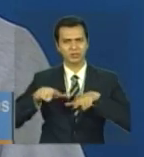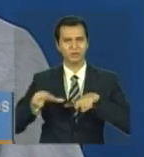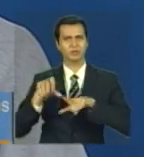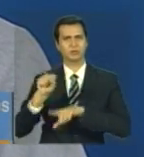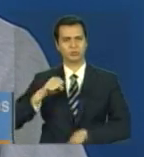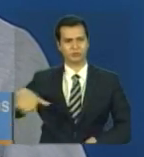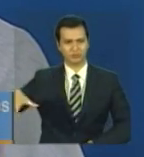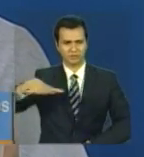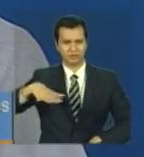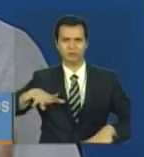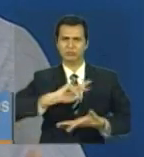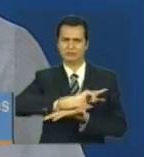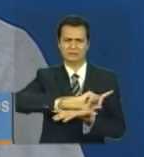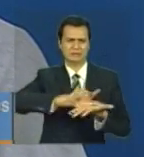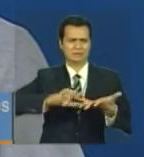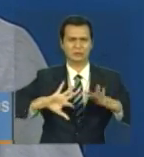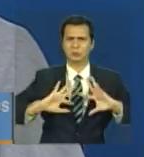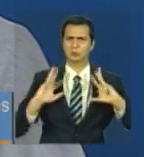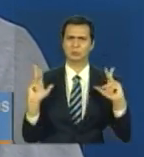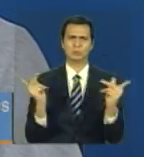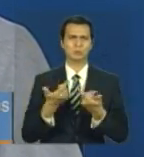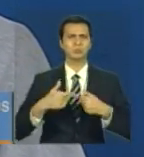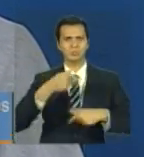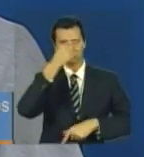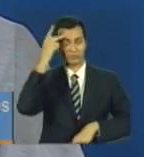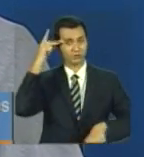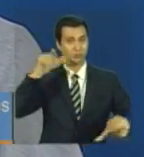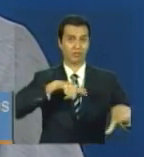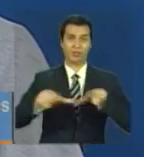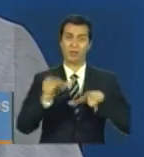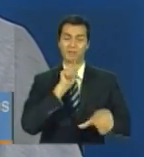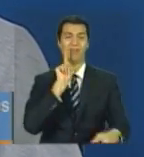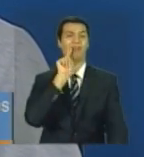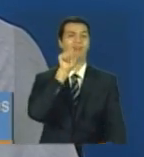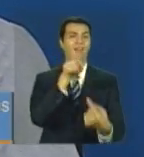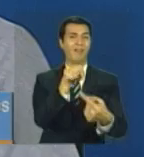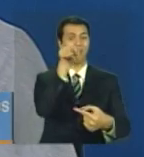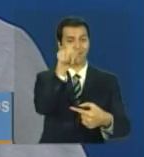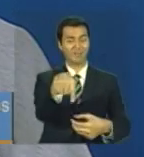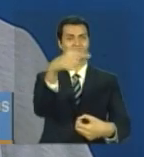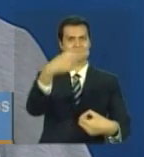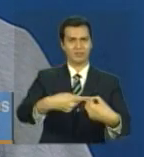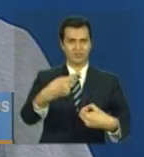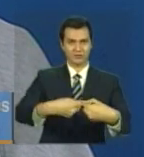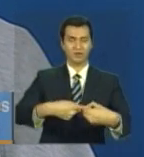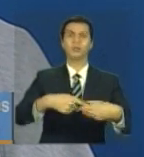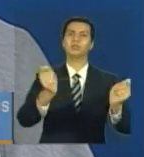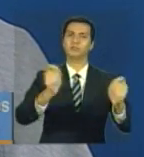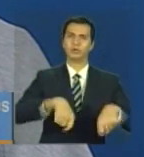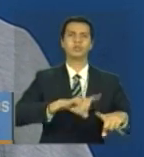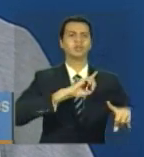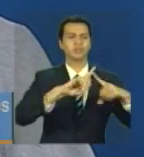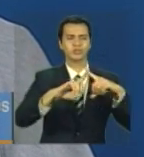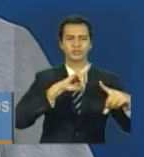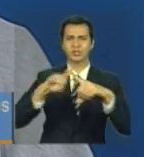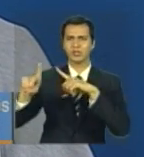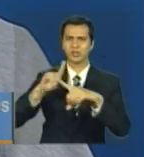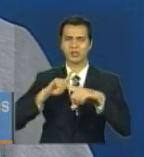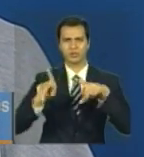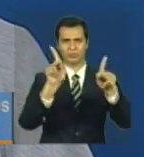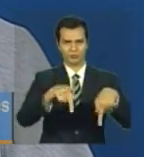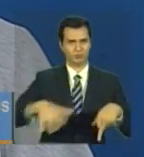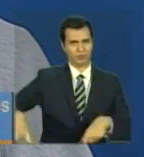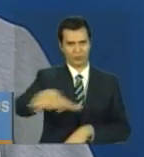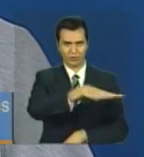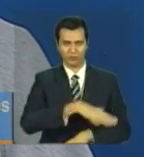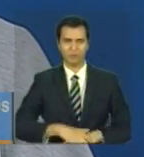né, nossos gestores que estão lá na ponta, para poder fazer esse diálogo com a população beneficiária, né. Do ponto de